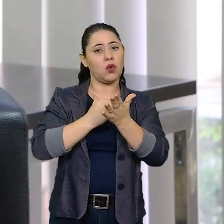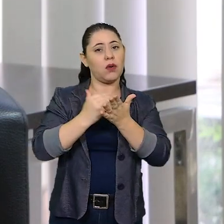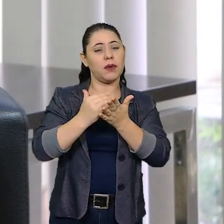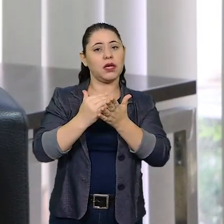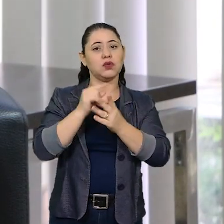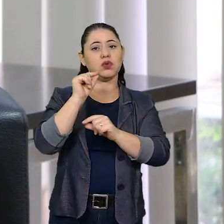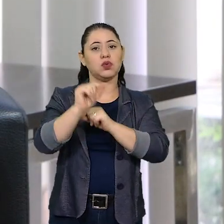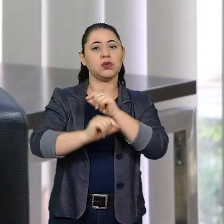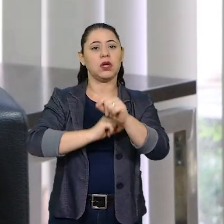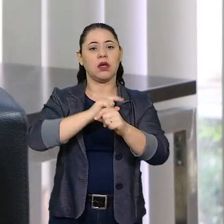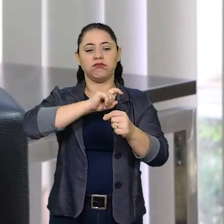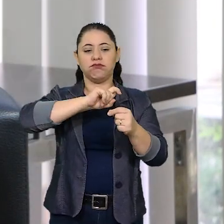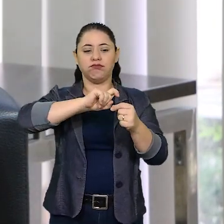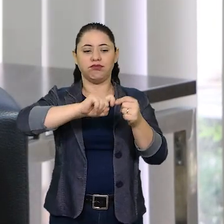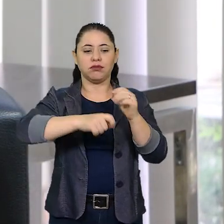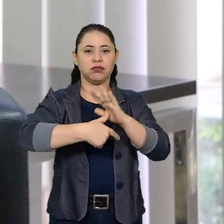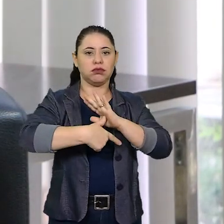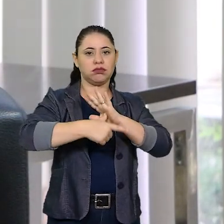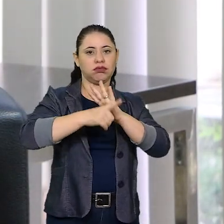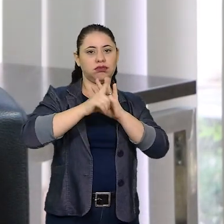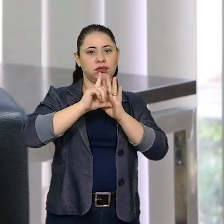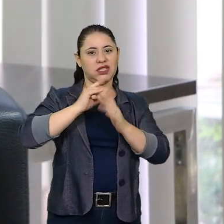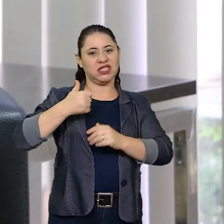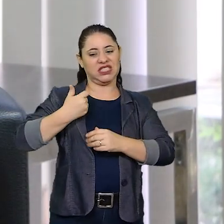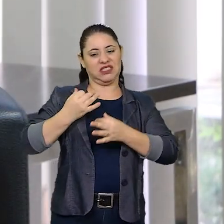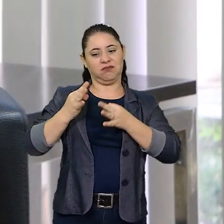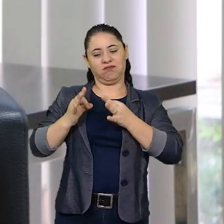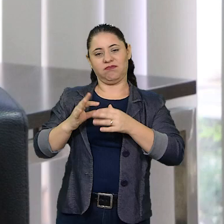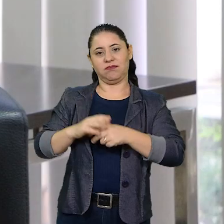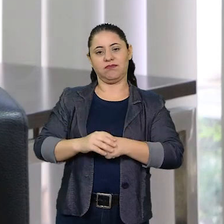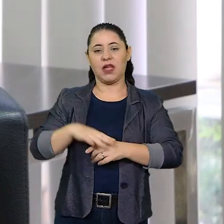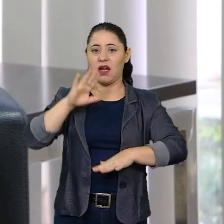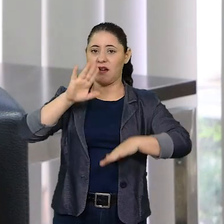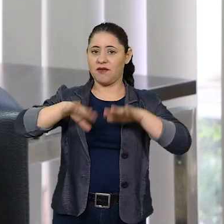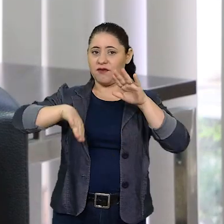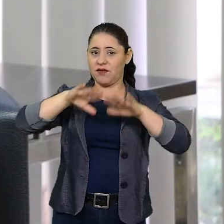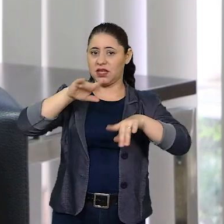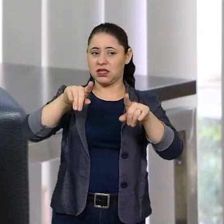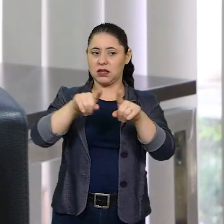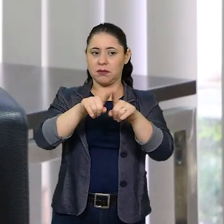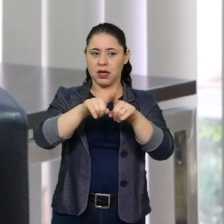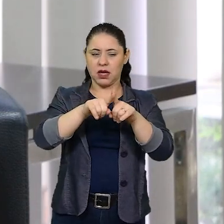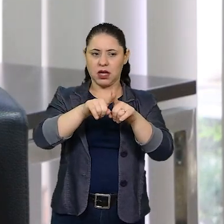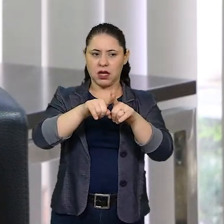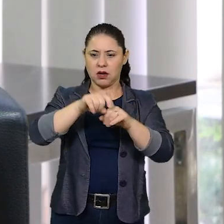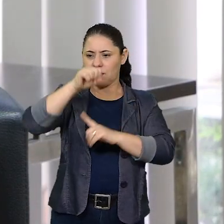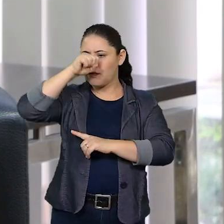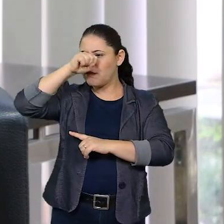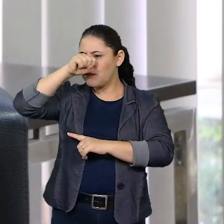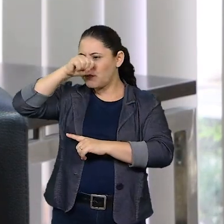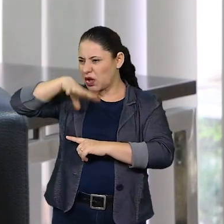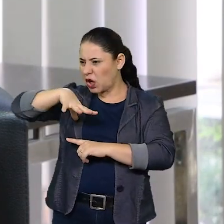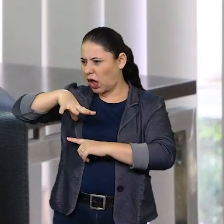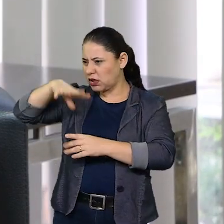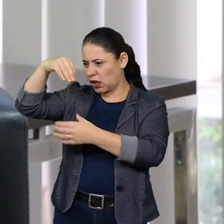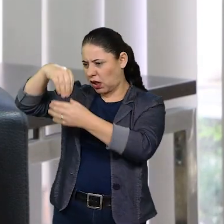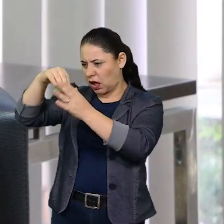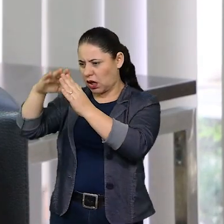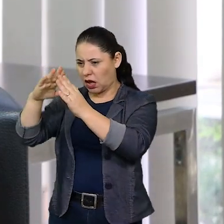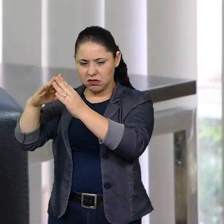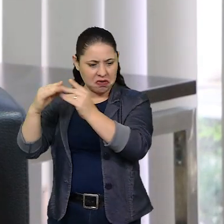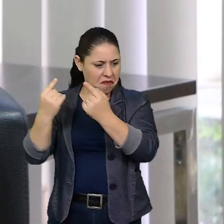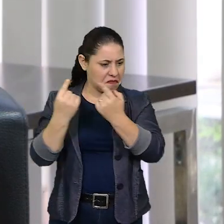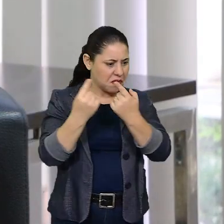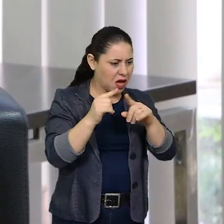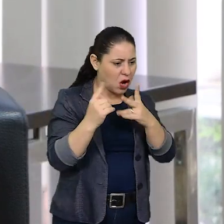a iniciação precoce da sexualidade, nós temos, às vezes, a reprodução da violência em outras crianças,